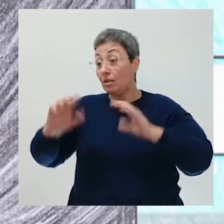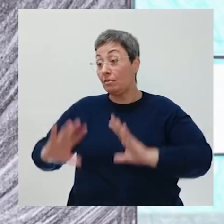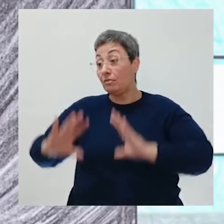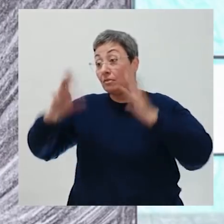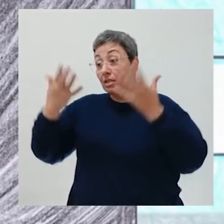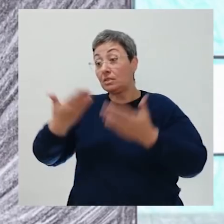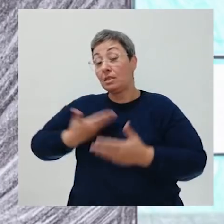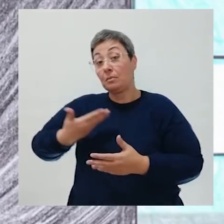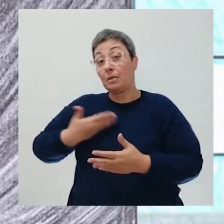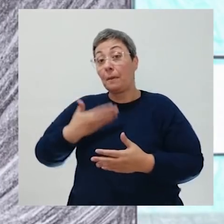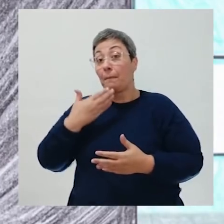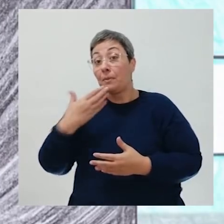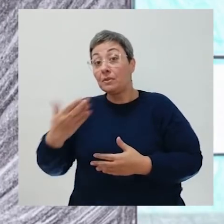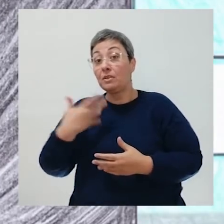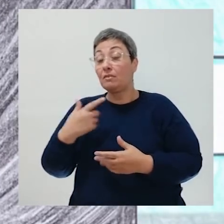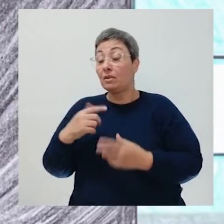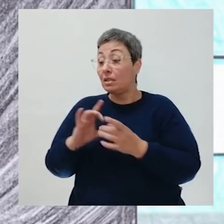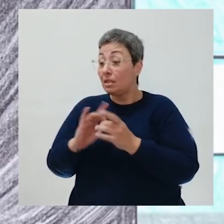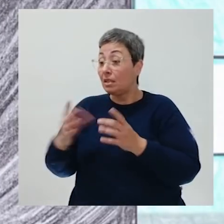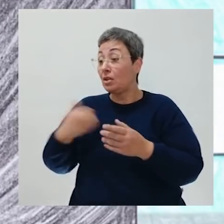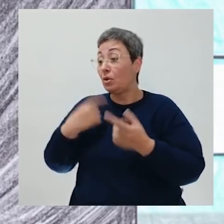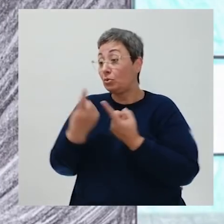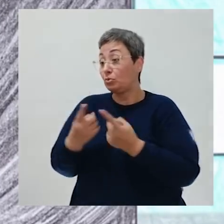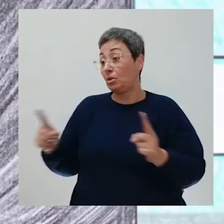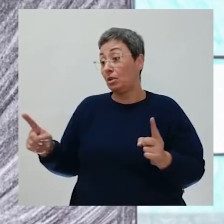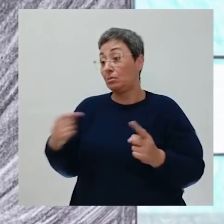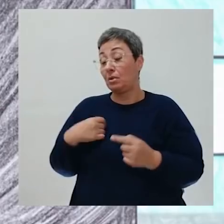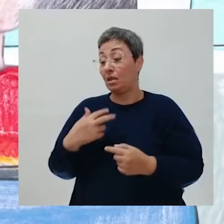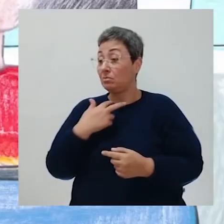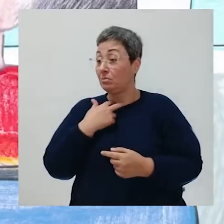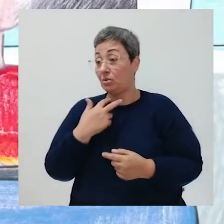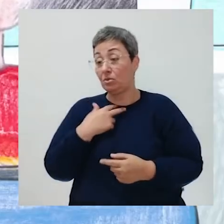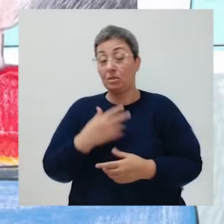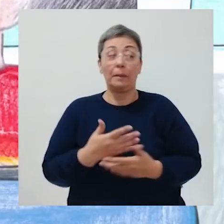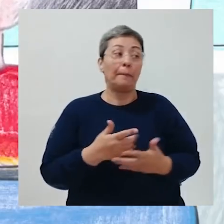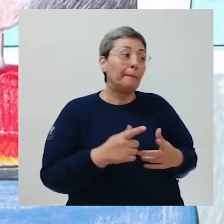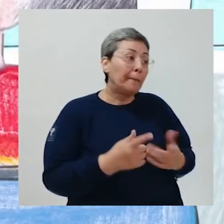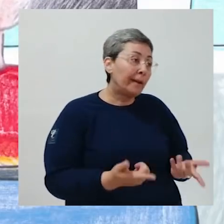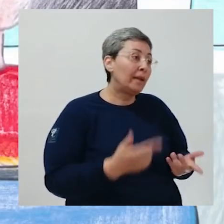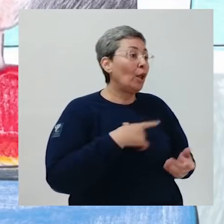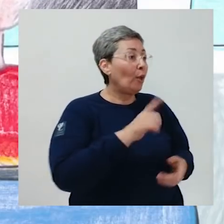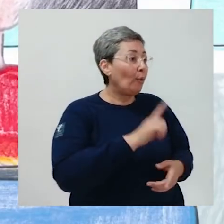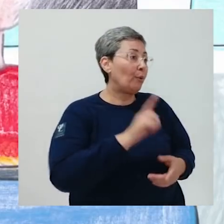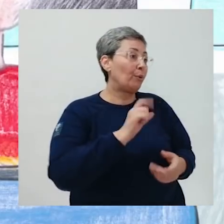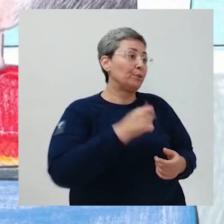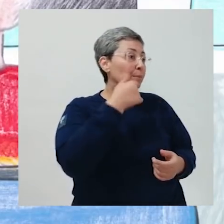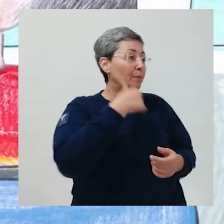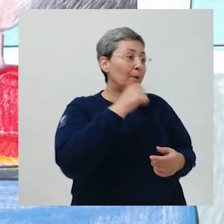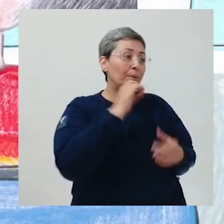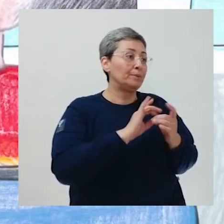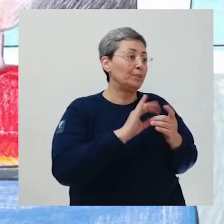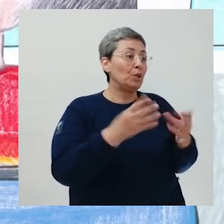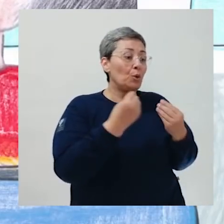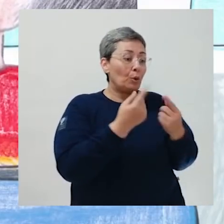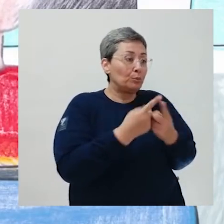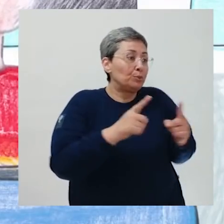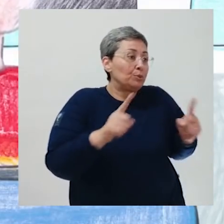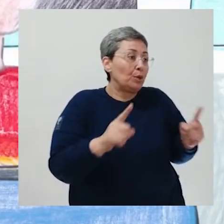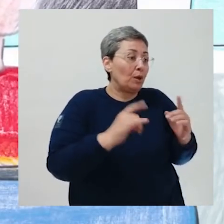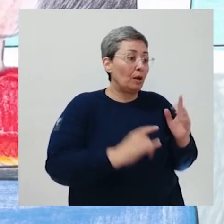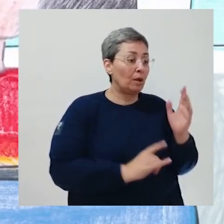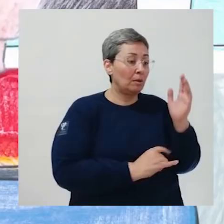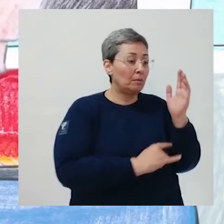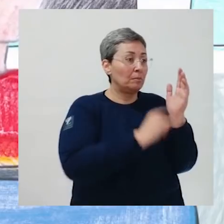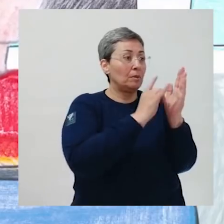meus amigos. Pedi pra ela deixar eu fazer um churrasco, mas não. Tito, é claro que a mamãe não deixou. Como fazer um churrasco